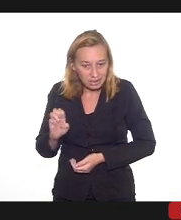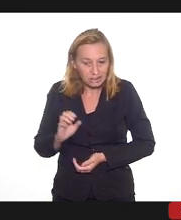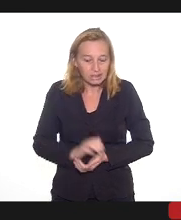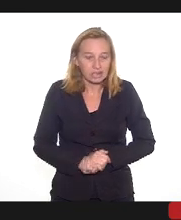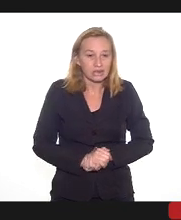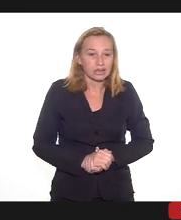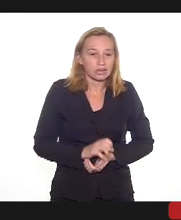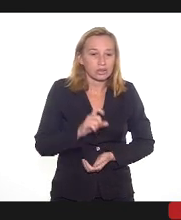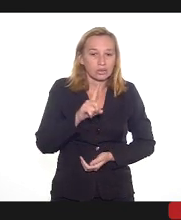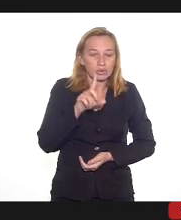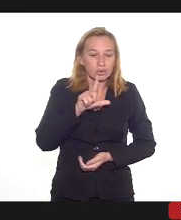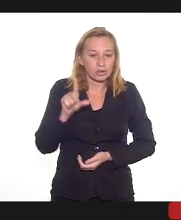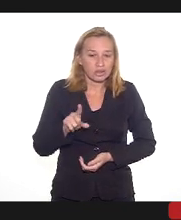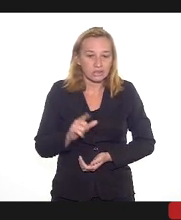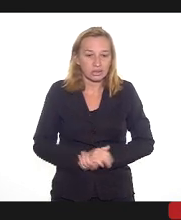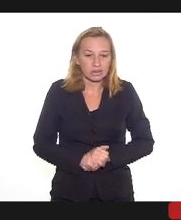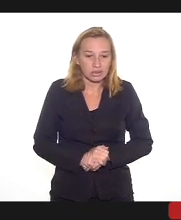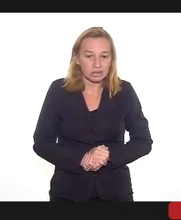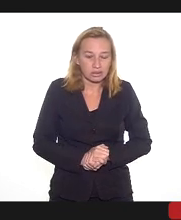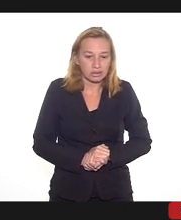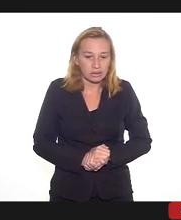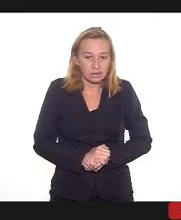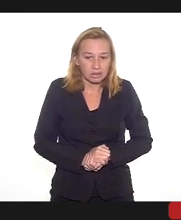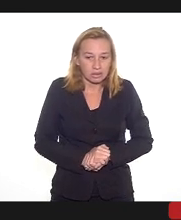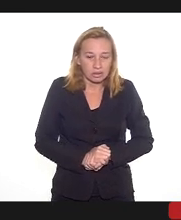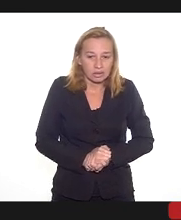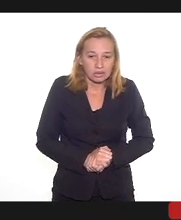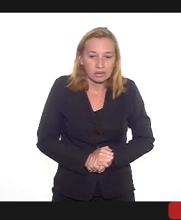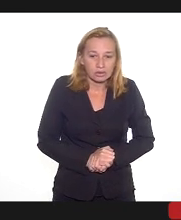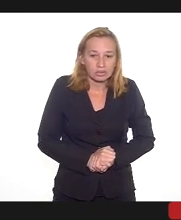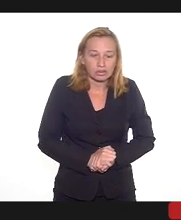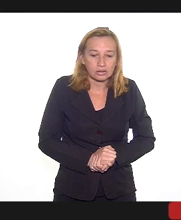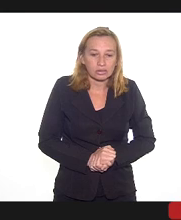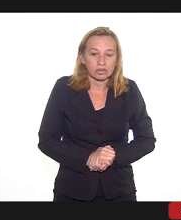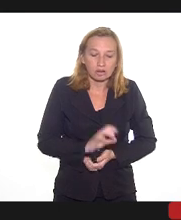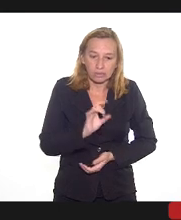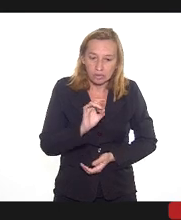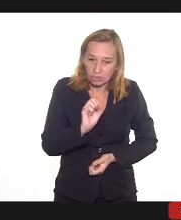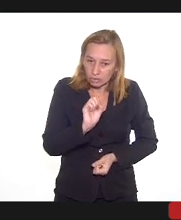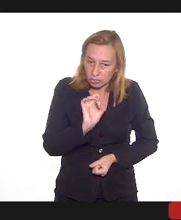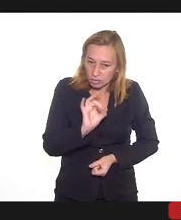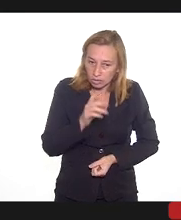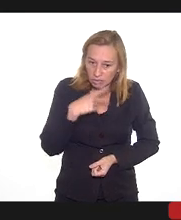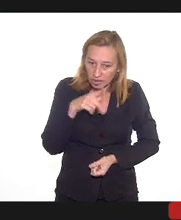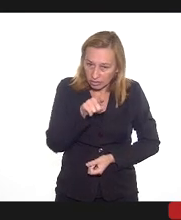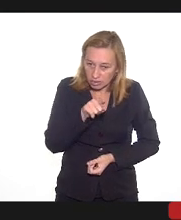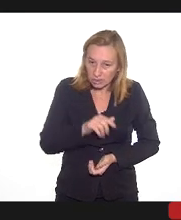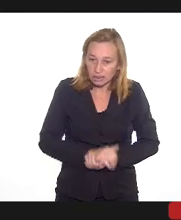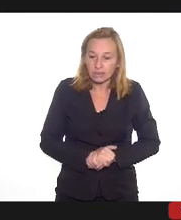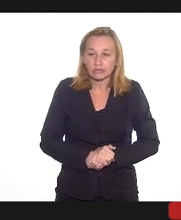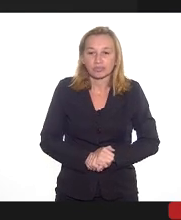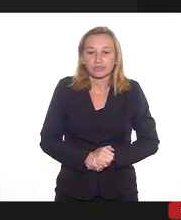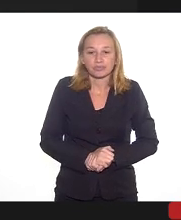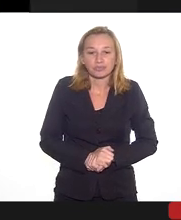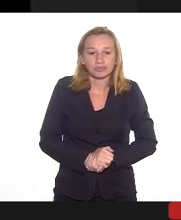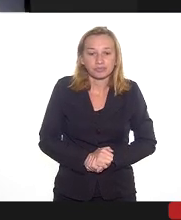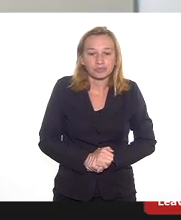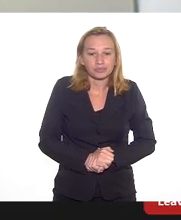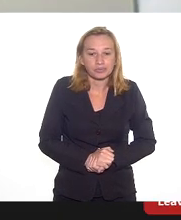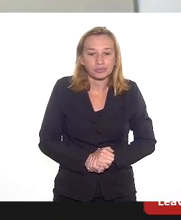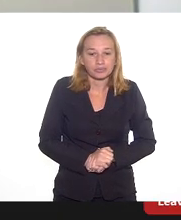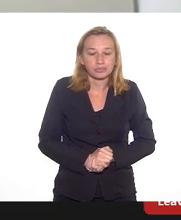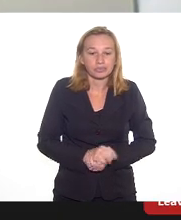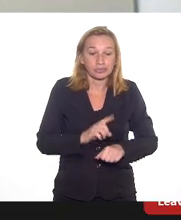Luiz Guilherme, a gente tem uma compreensão, Luiz Guilherme, só para partilhar com você, de que a gente está, obviamente, num